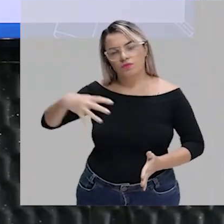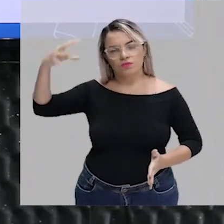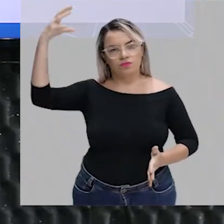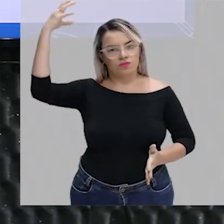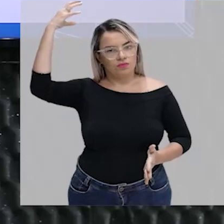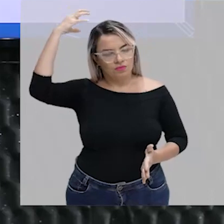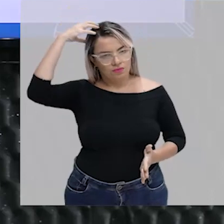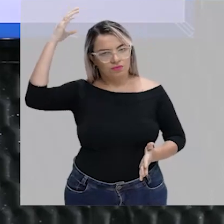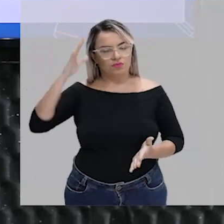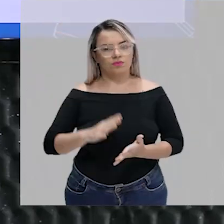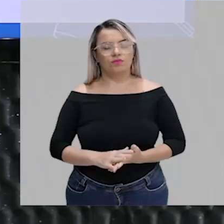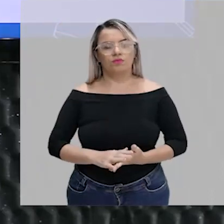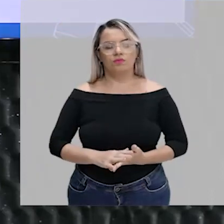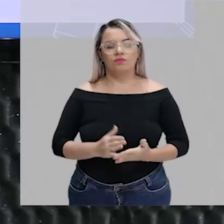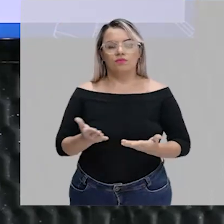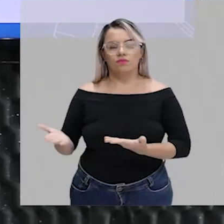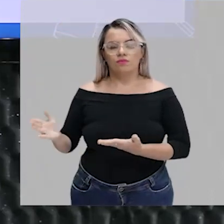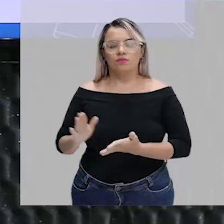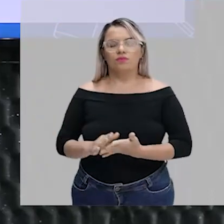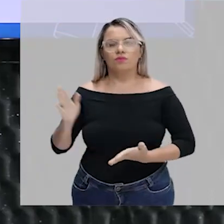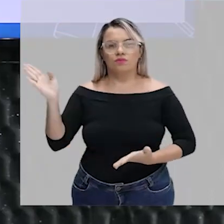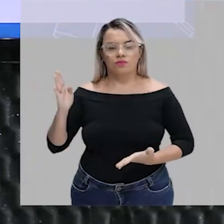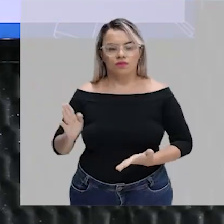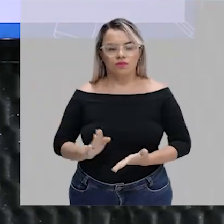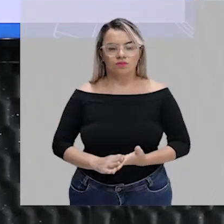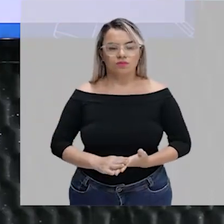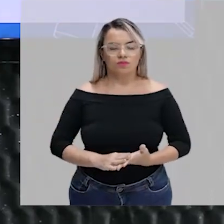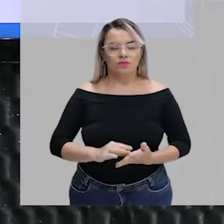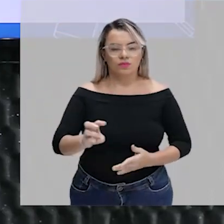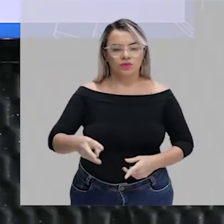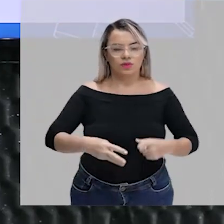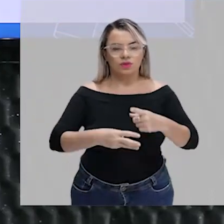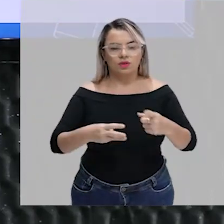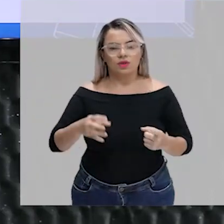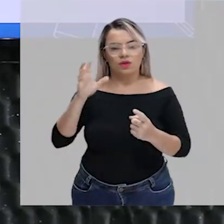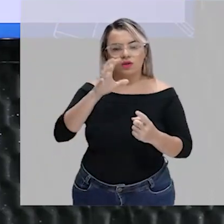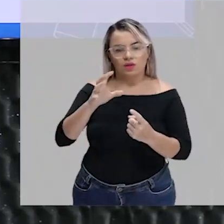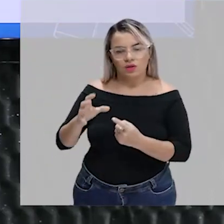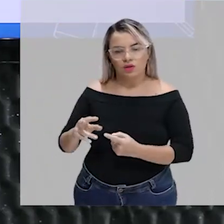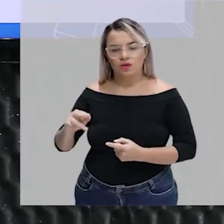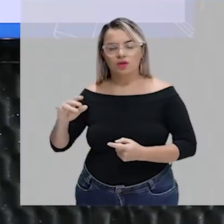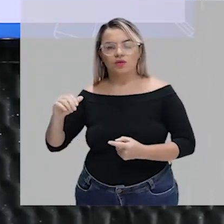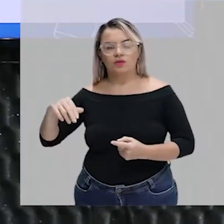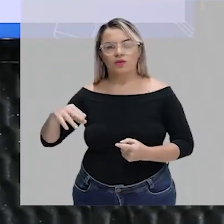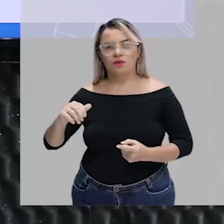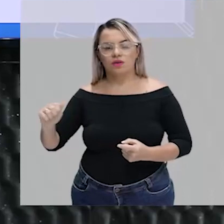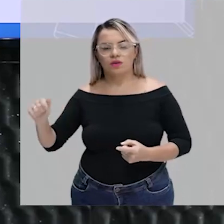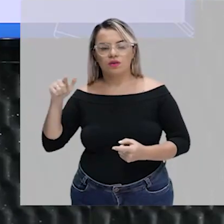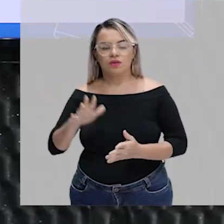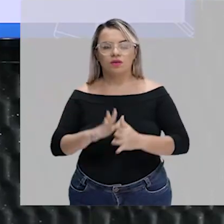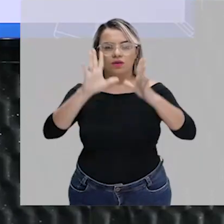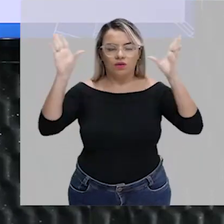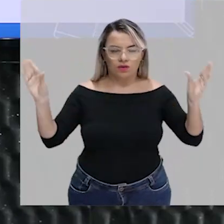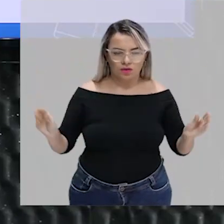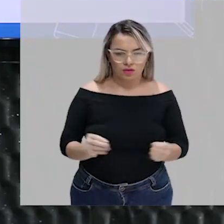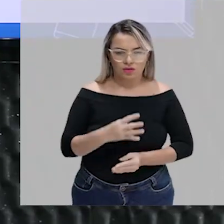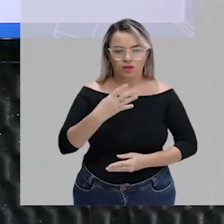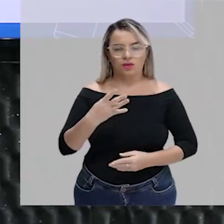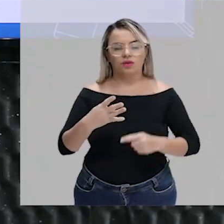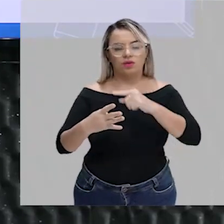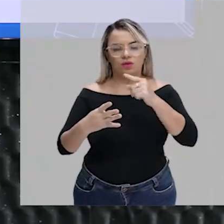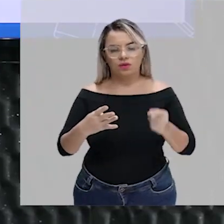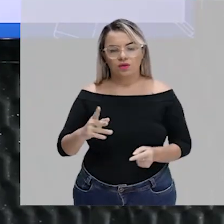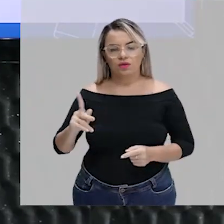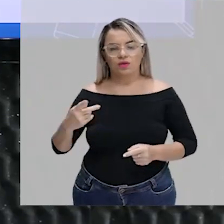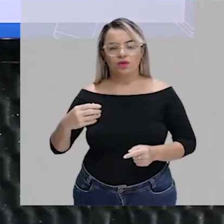um império, foi o império. Depois, as contribuições do teórico Oliveira Viana e, para fechar a aula, as contribuições